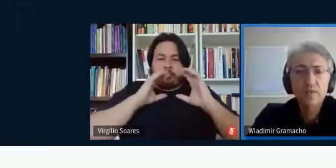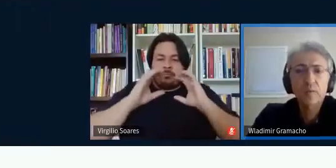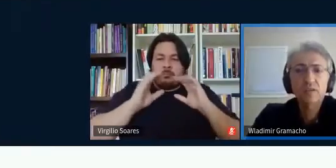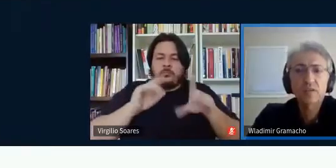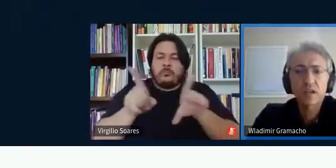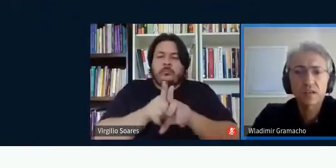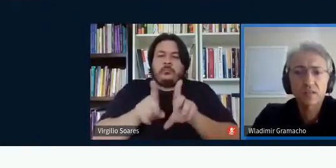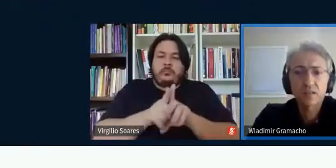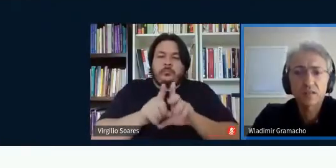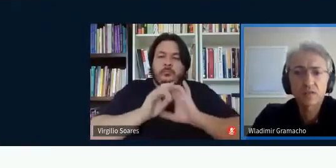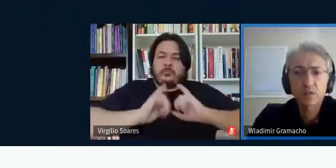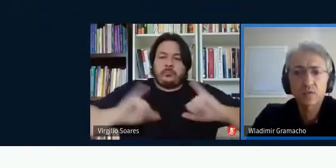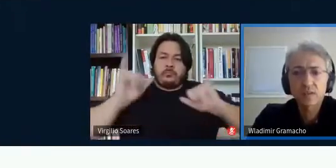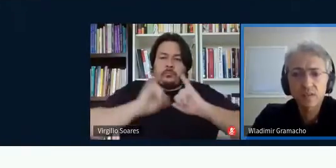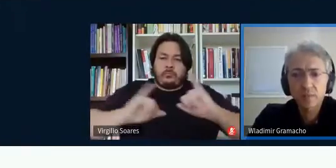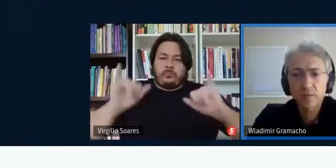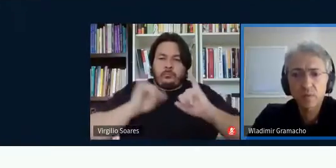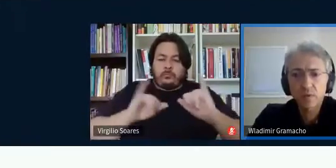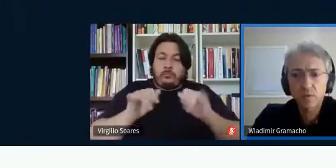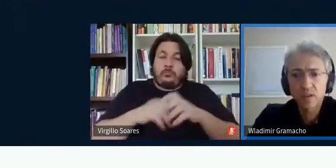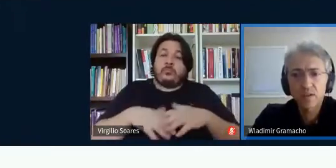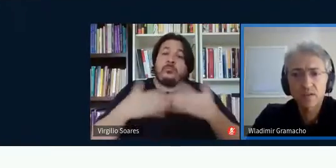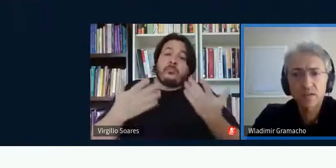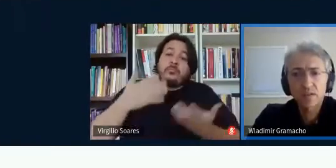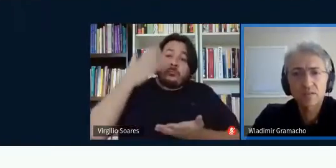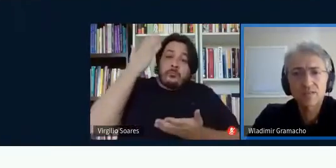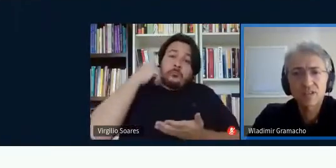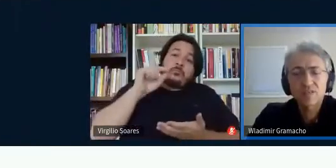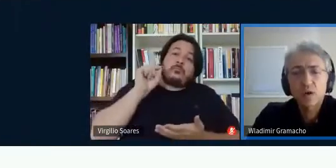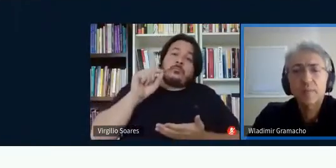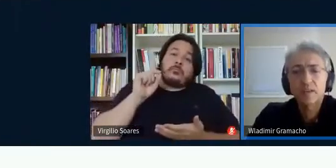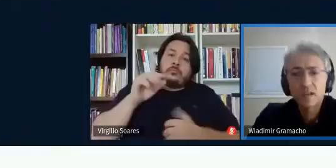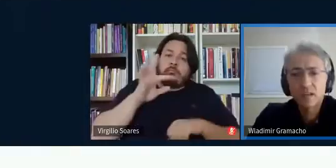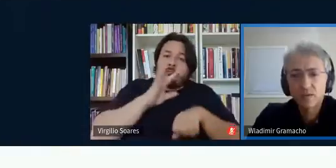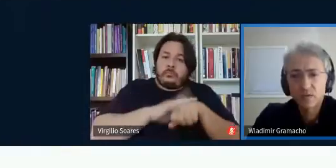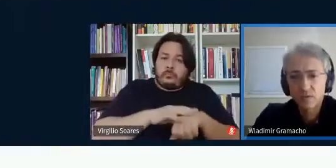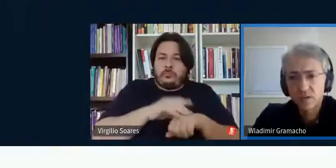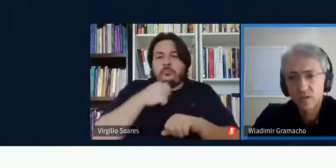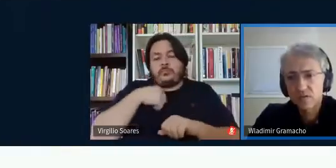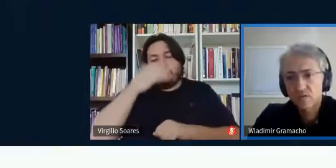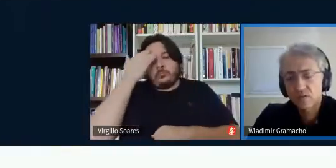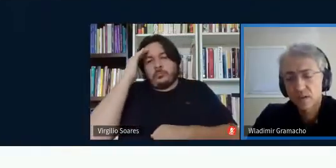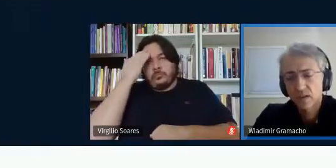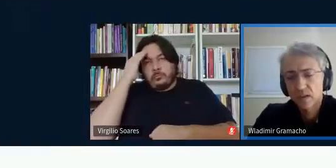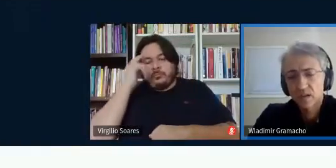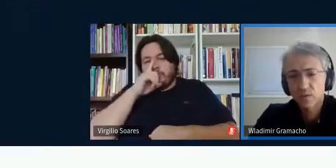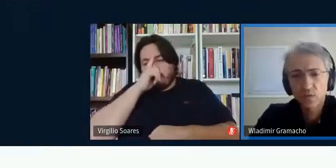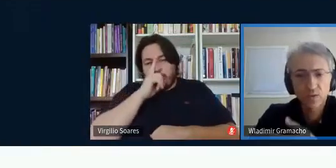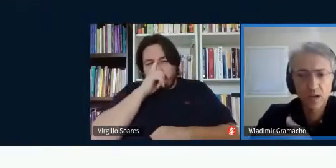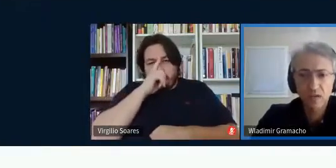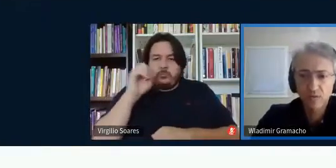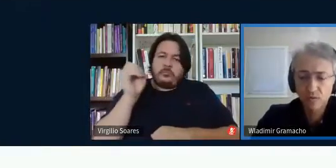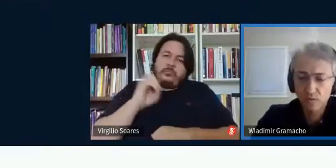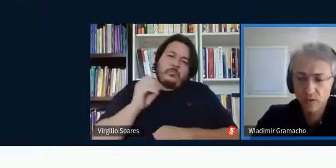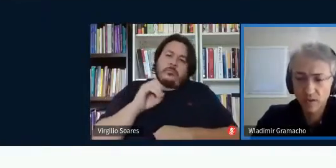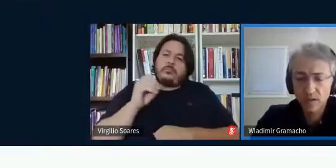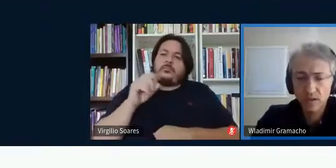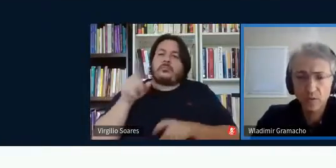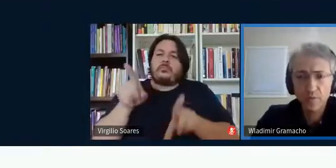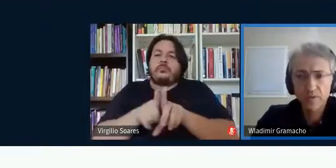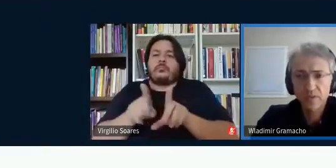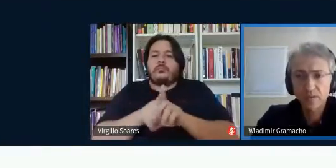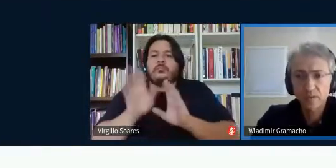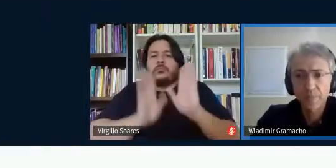variáveis informacionais, né? Ou seja, quanto é que sabem sobre a doença, de que forma entendem os seus riscos e os cuidados com